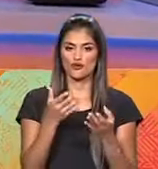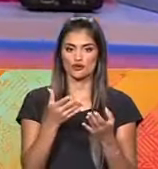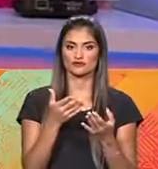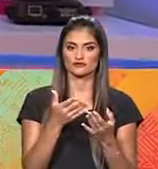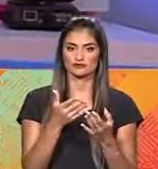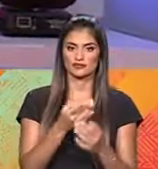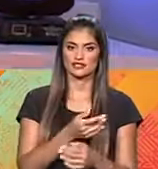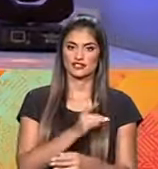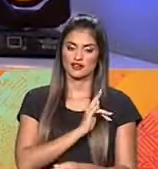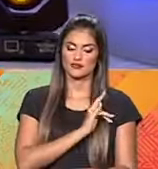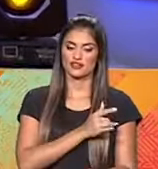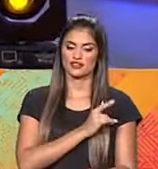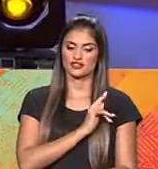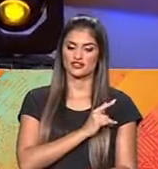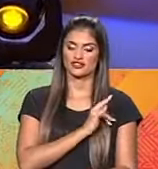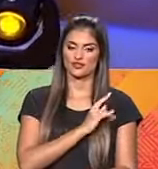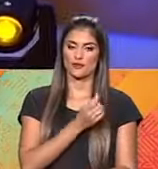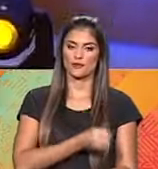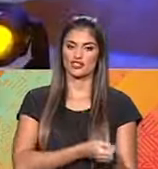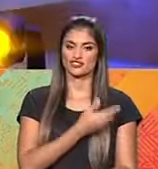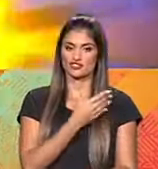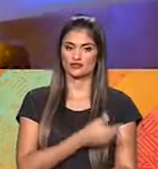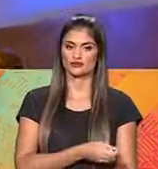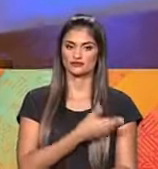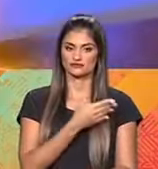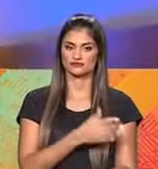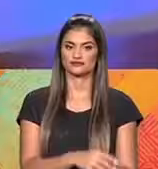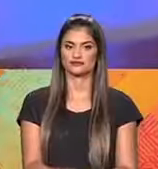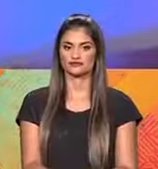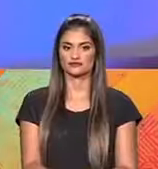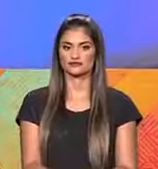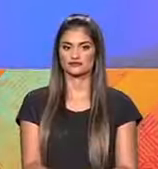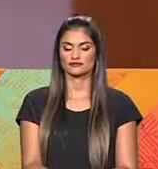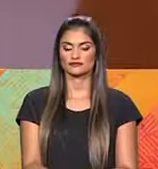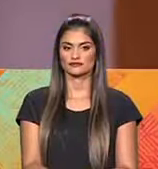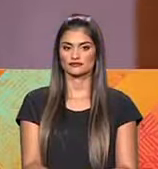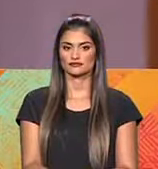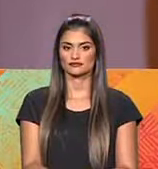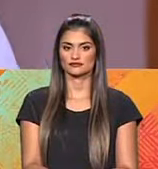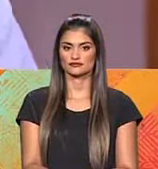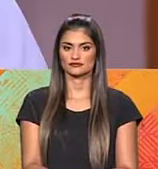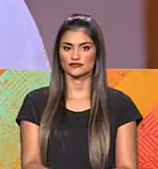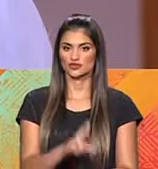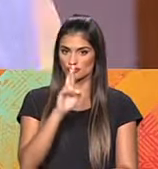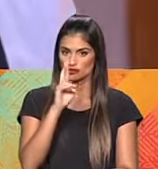Serem amadas com muita paixão. Dedicadas e